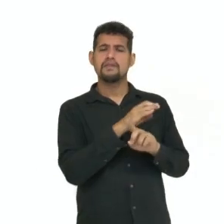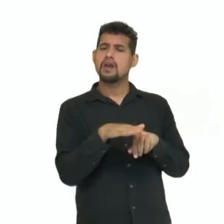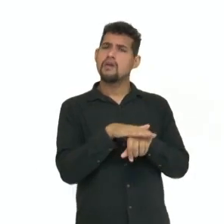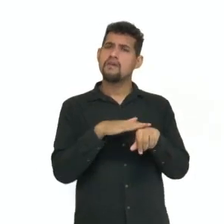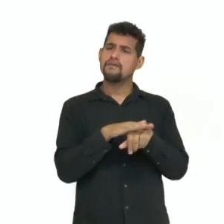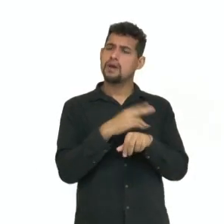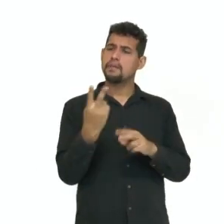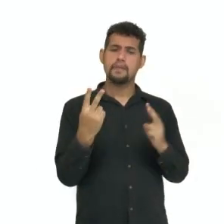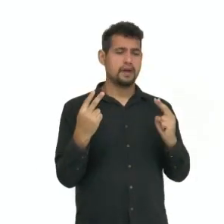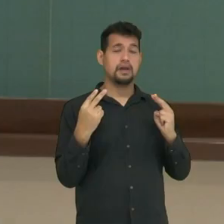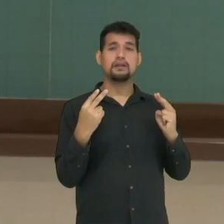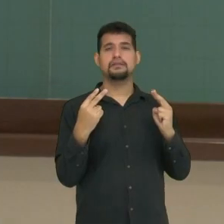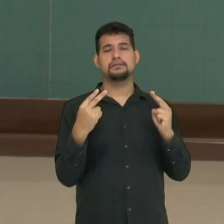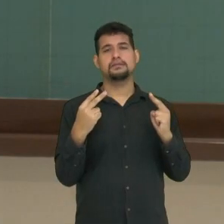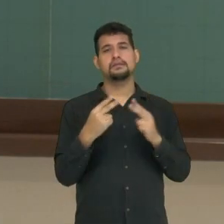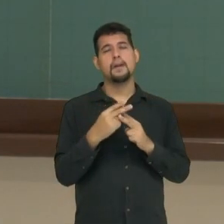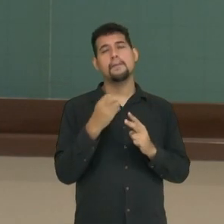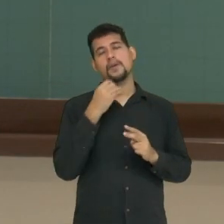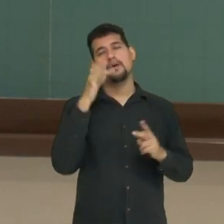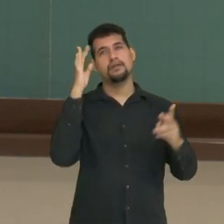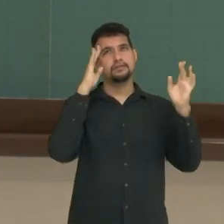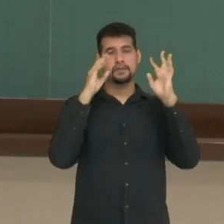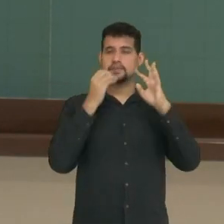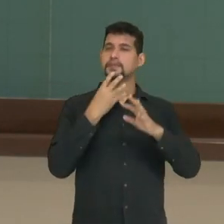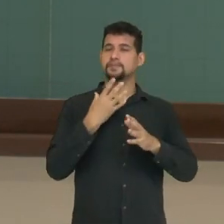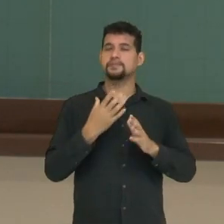vocês, hein? A mente é maravilhosa.